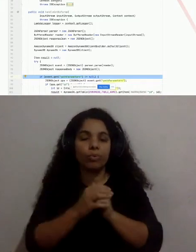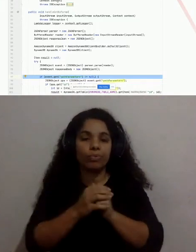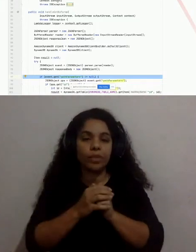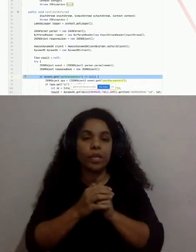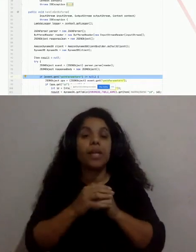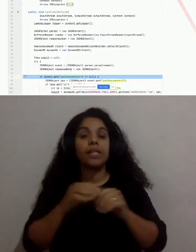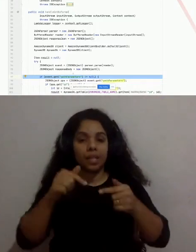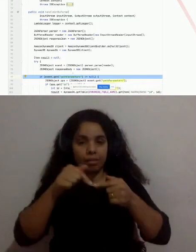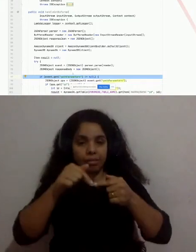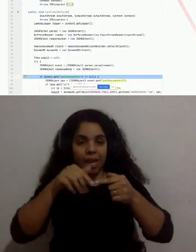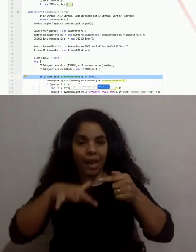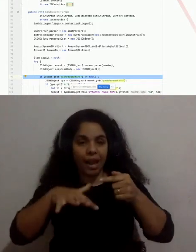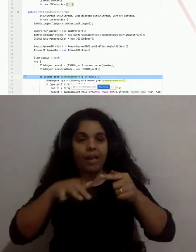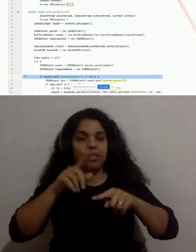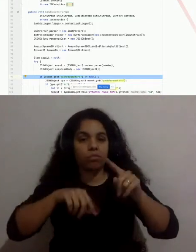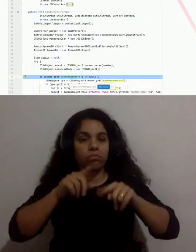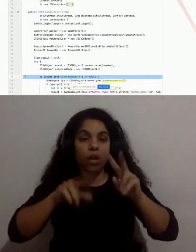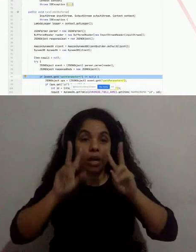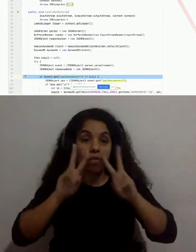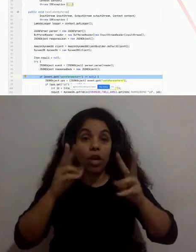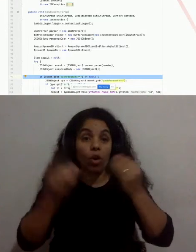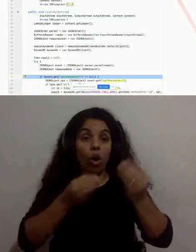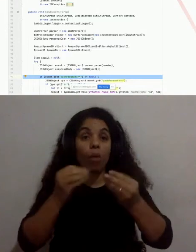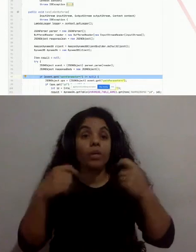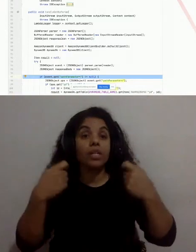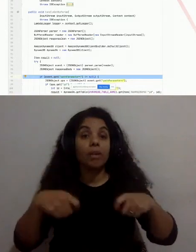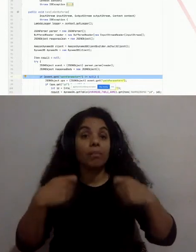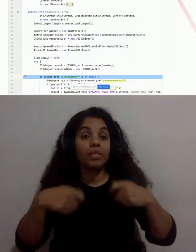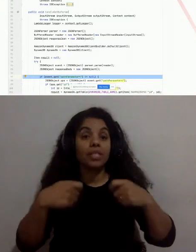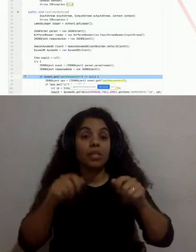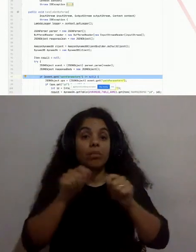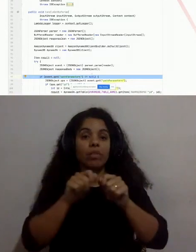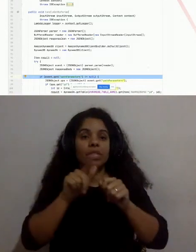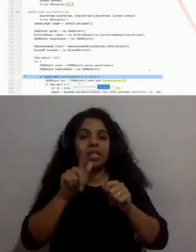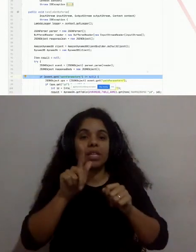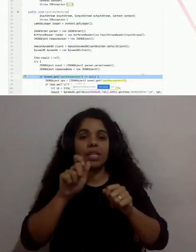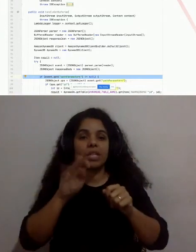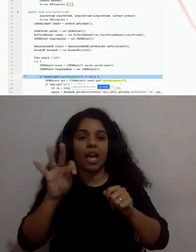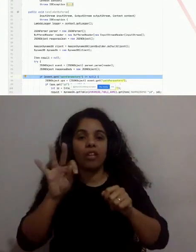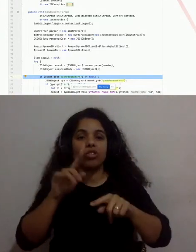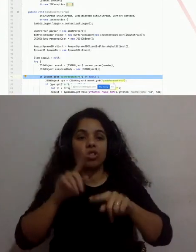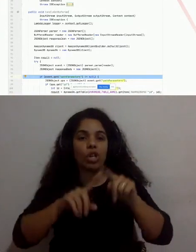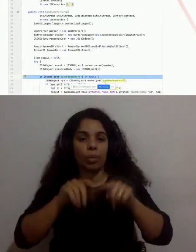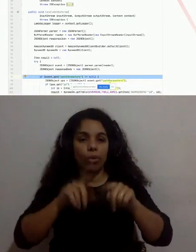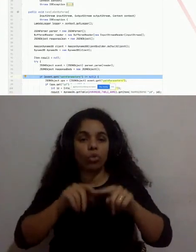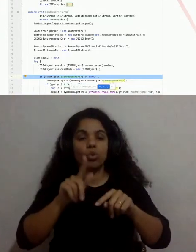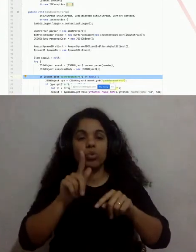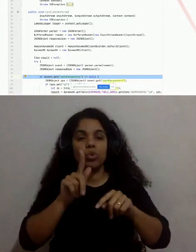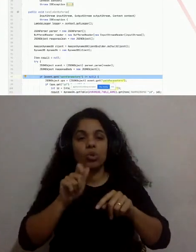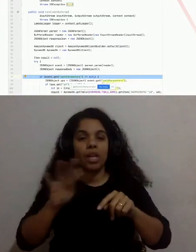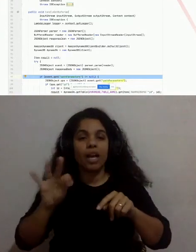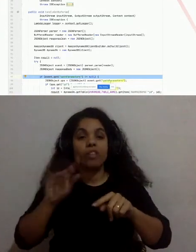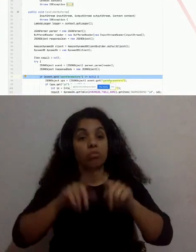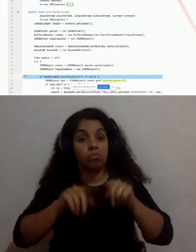na classe do produto e ver o que eu preciso para fazer um get de produto. O get de produto,